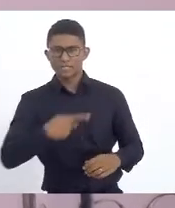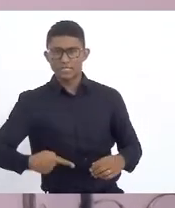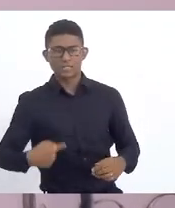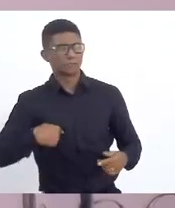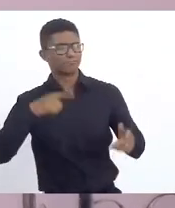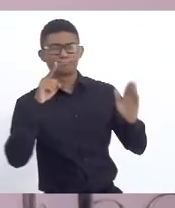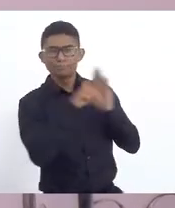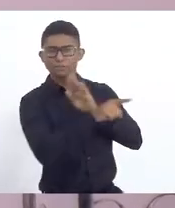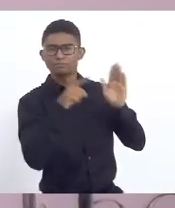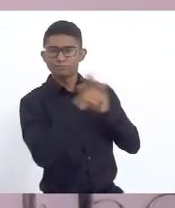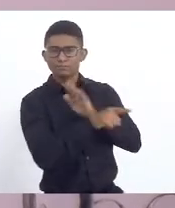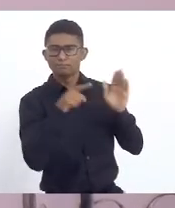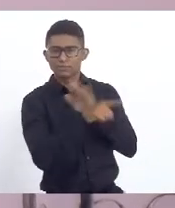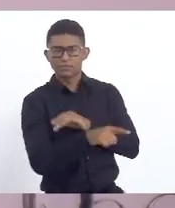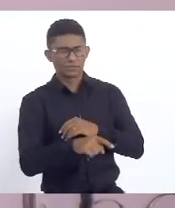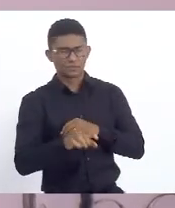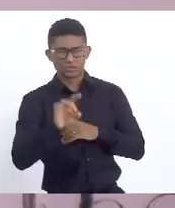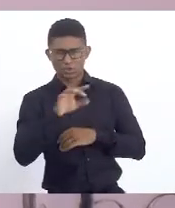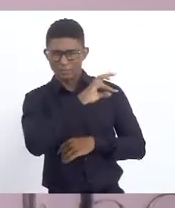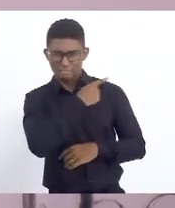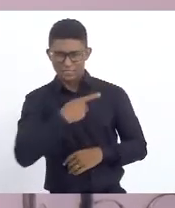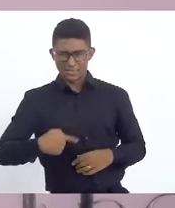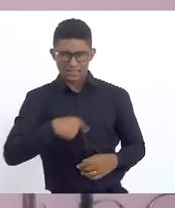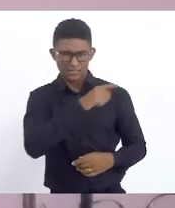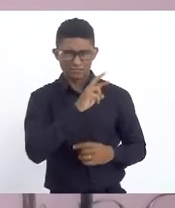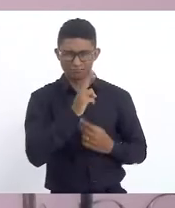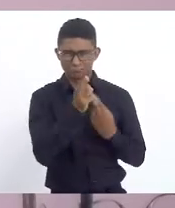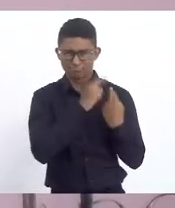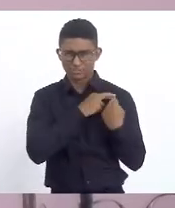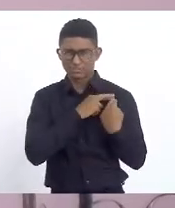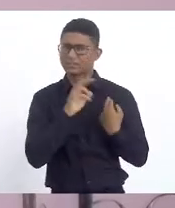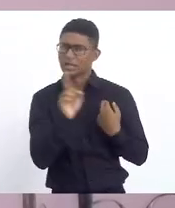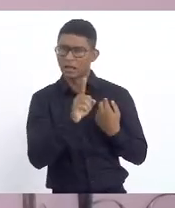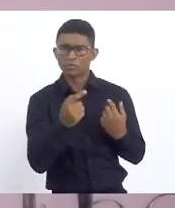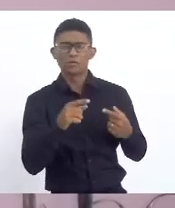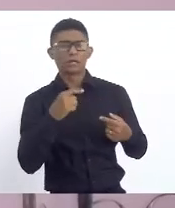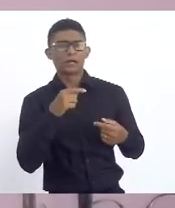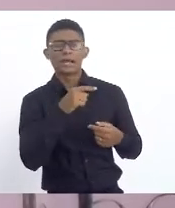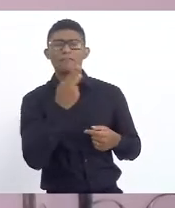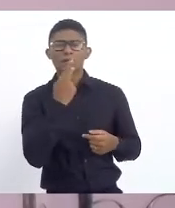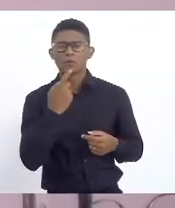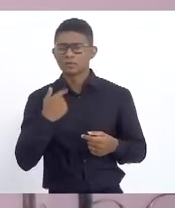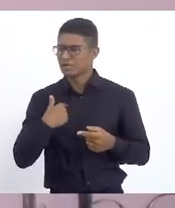o responsável pelas medidas, se ele conhecia o relatório, ele desconhecia.